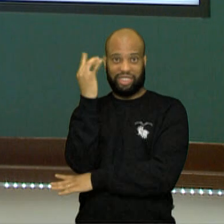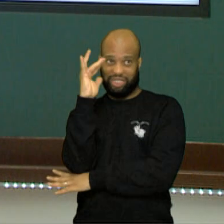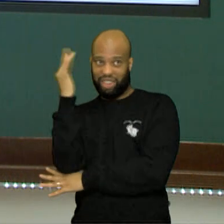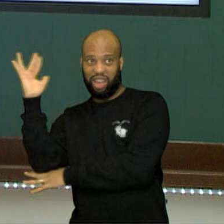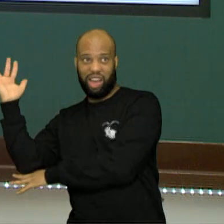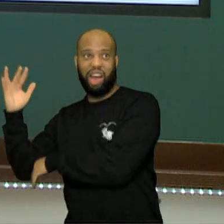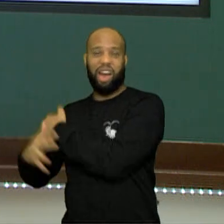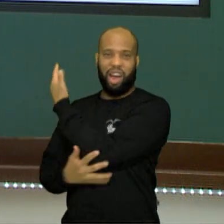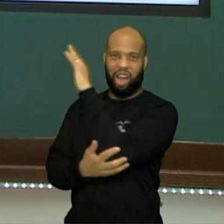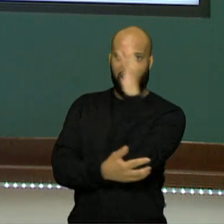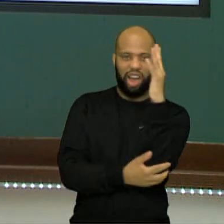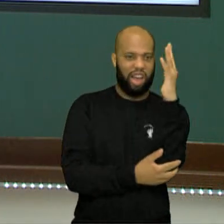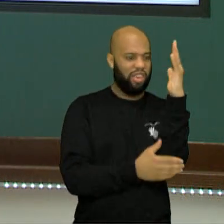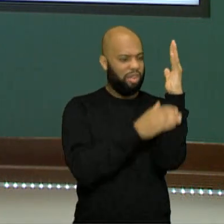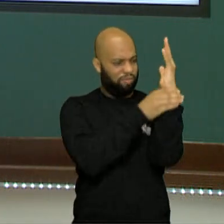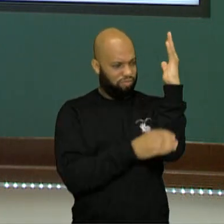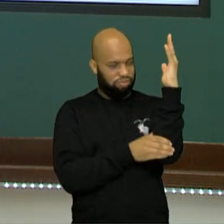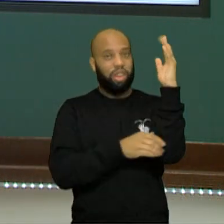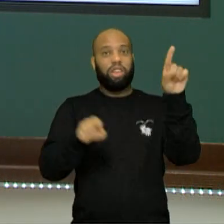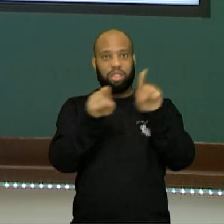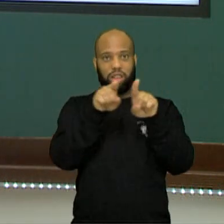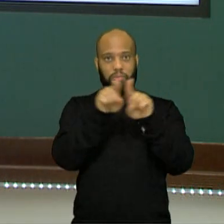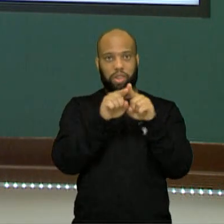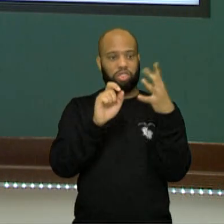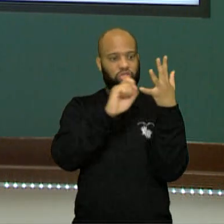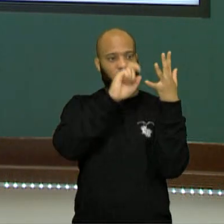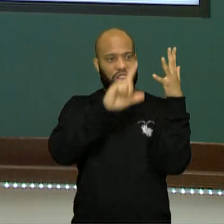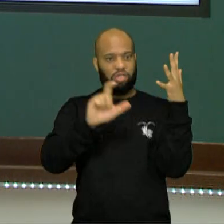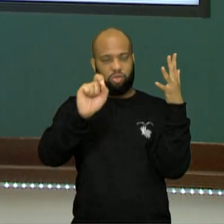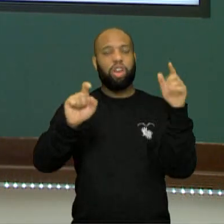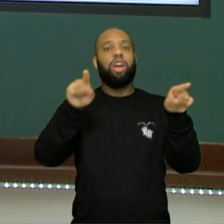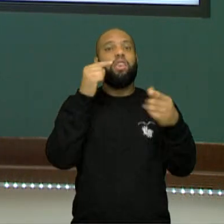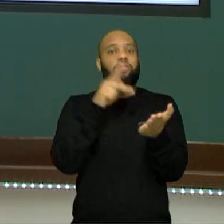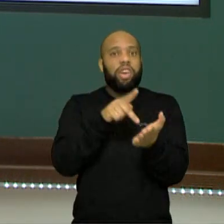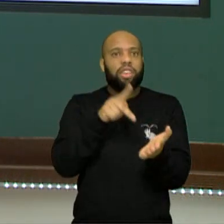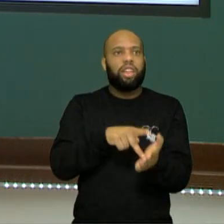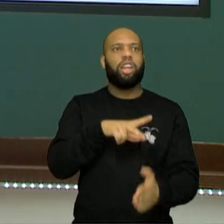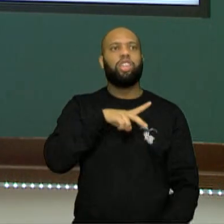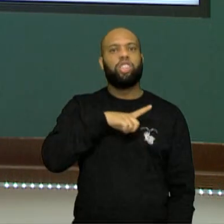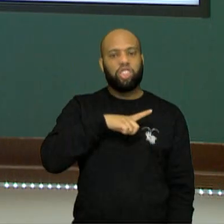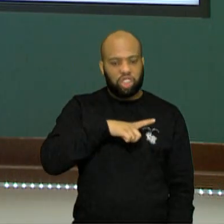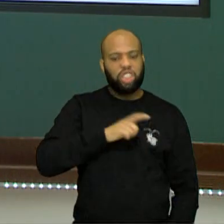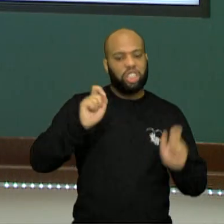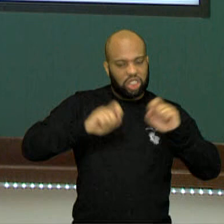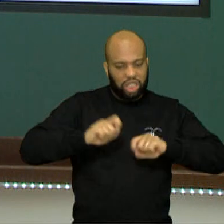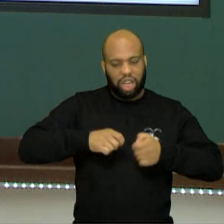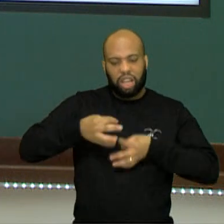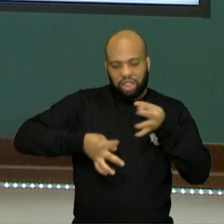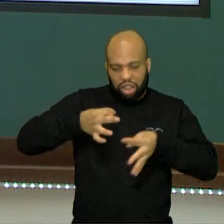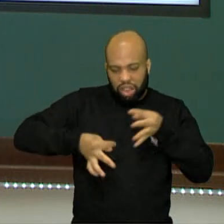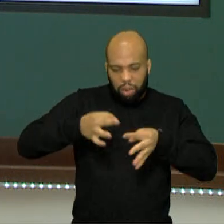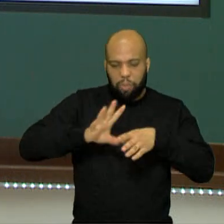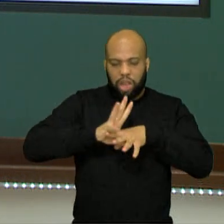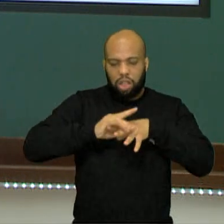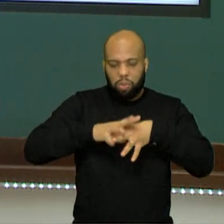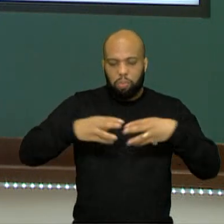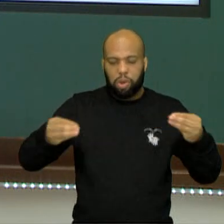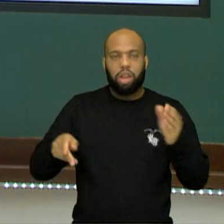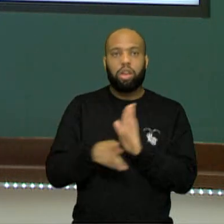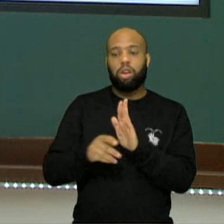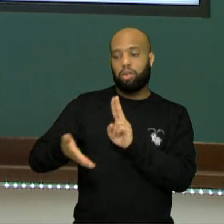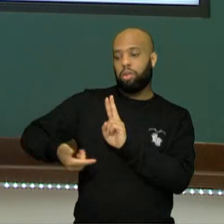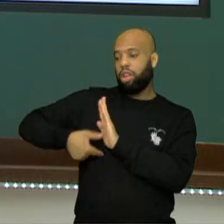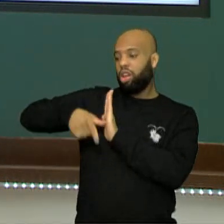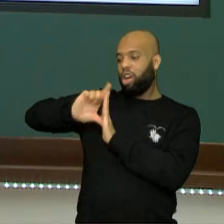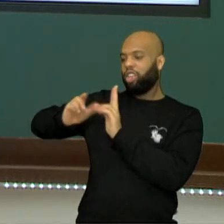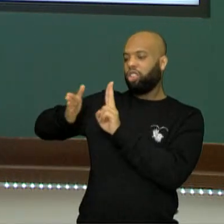a casca do salgueiro e a folha, ele realmente tinha esse poder de tratar aquelas doenças que os índios já